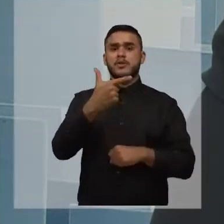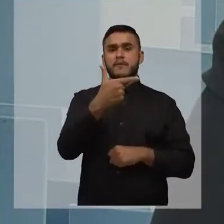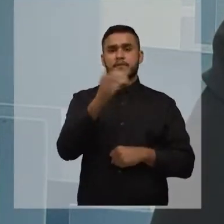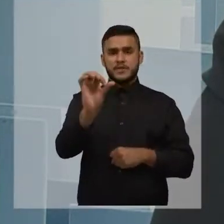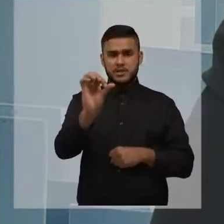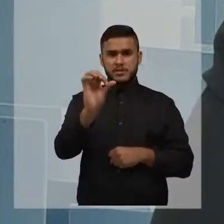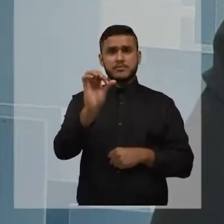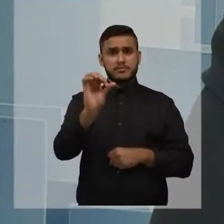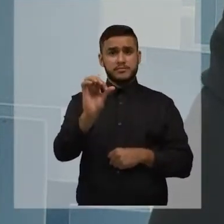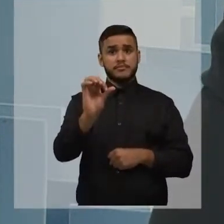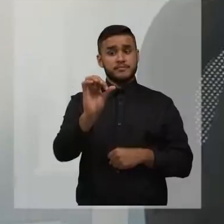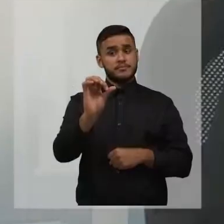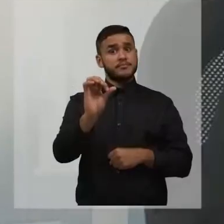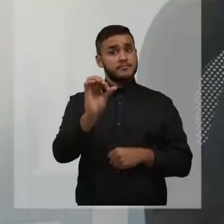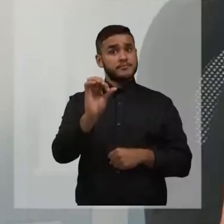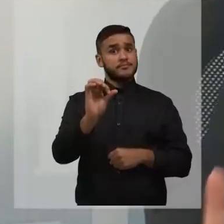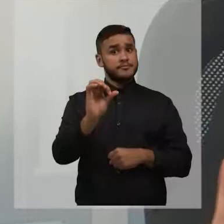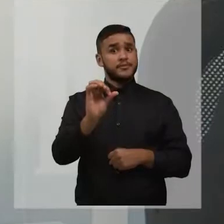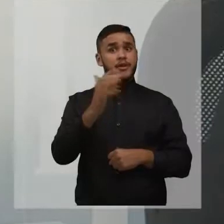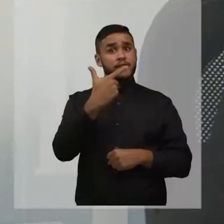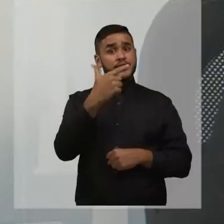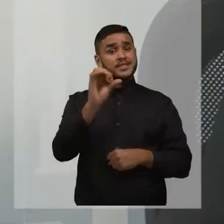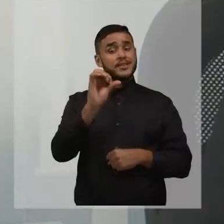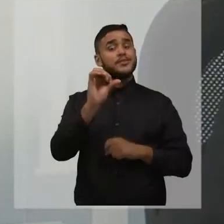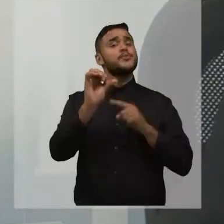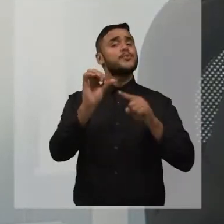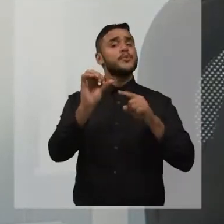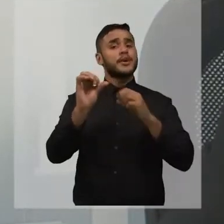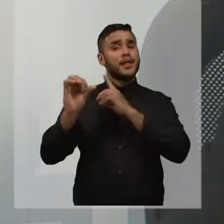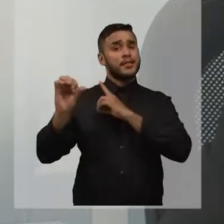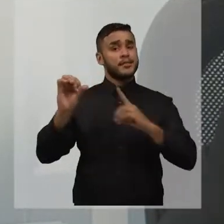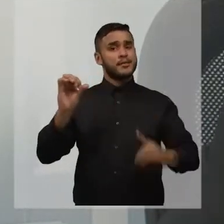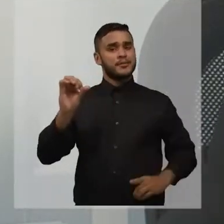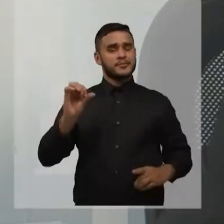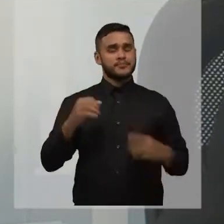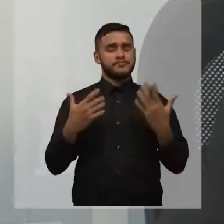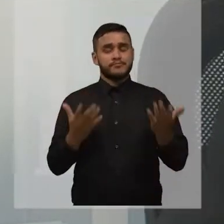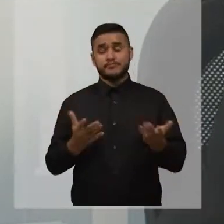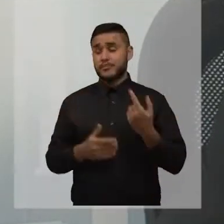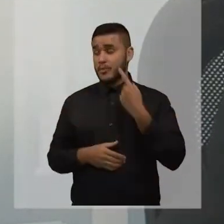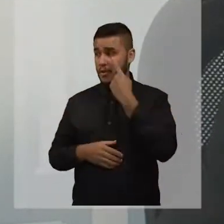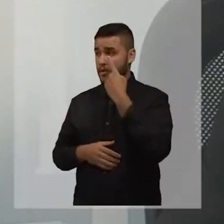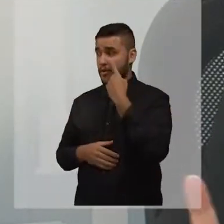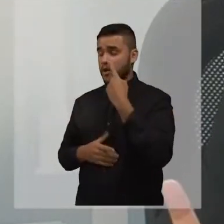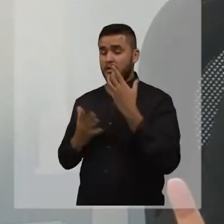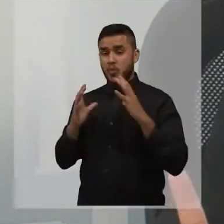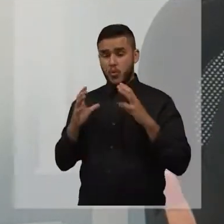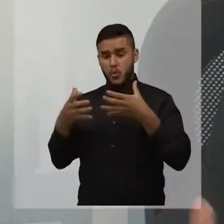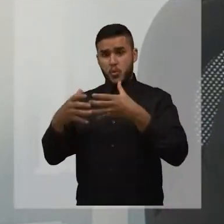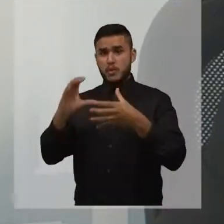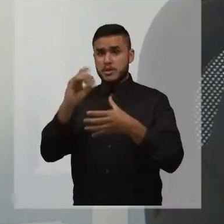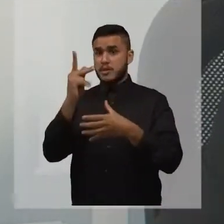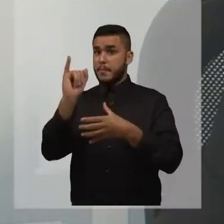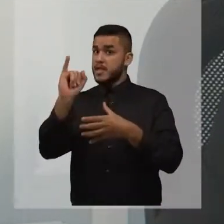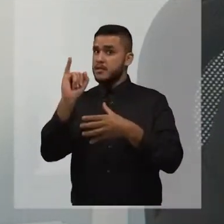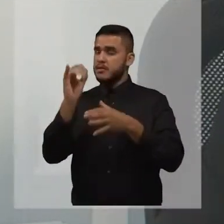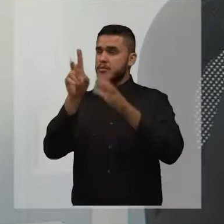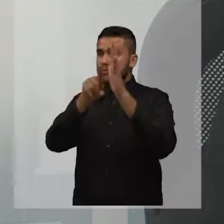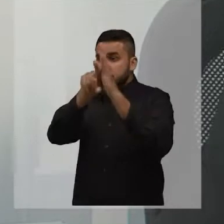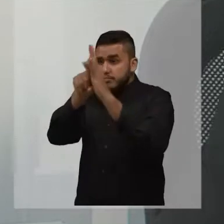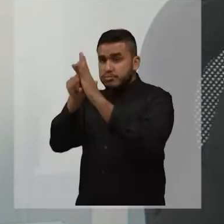deputados. Exatamente. Agora, o que ficou feio da retirada da assinatura dele, e talvez você vá concordar